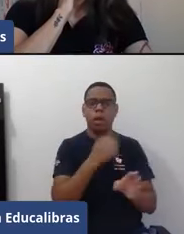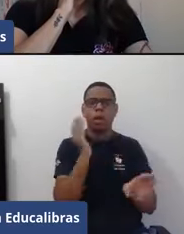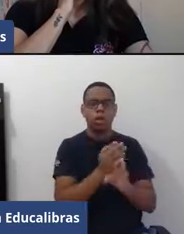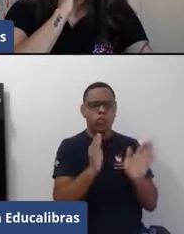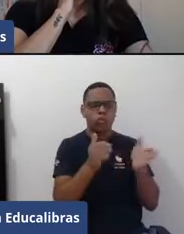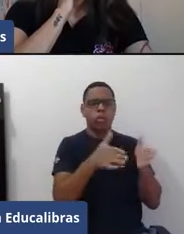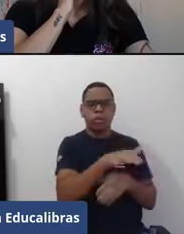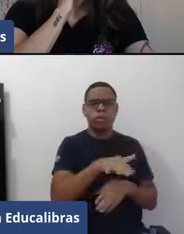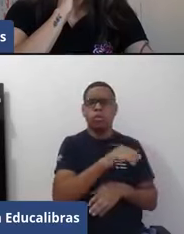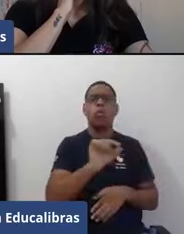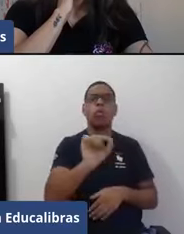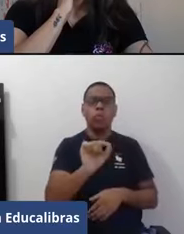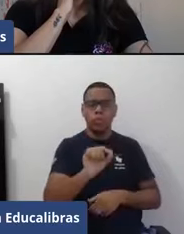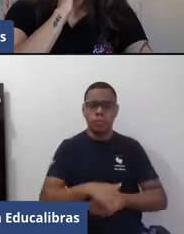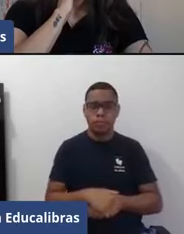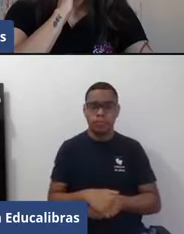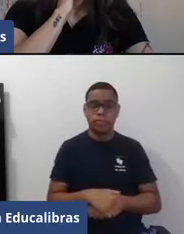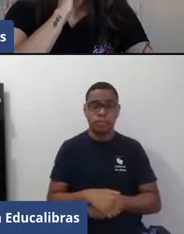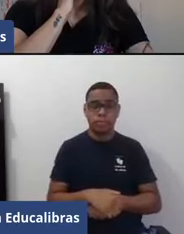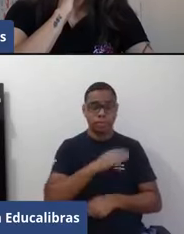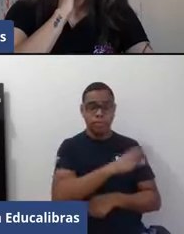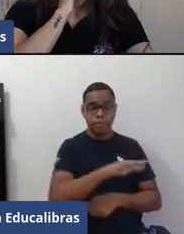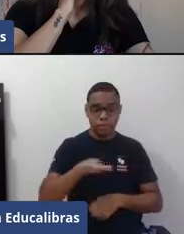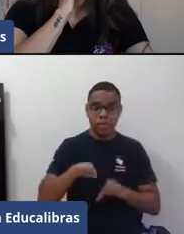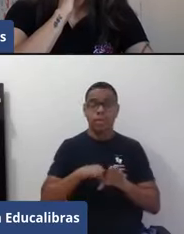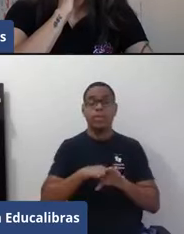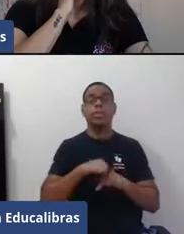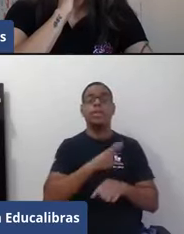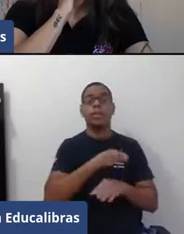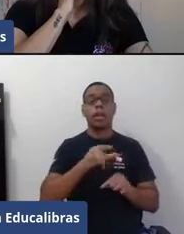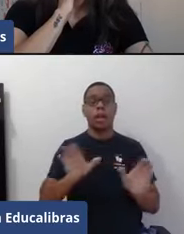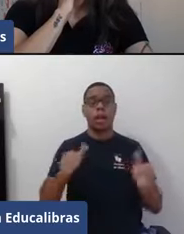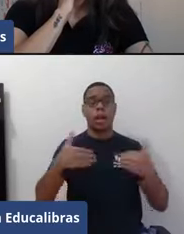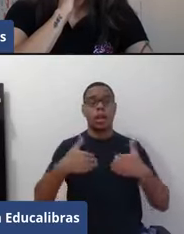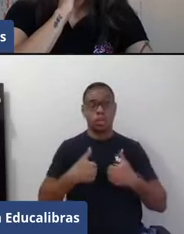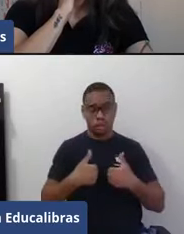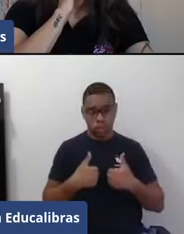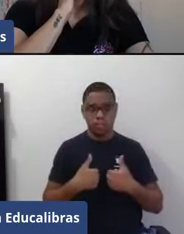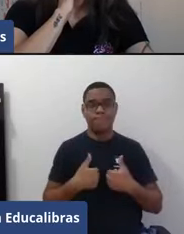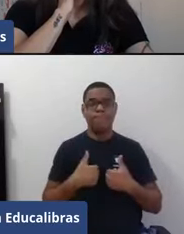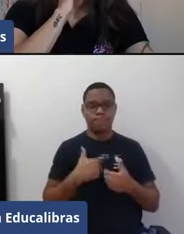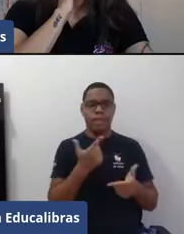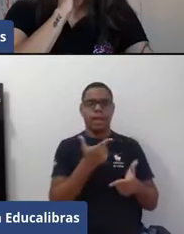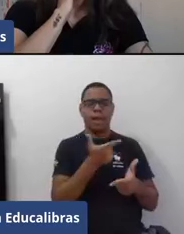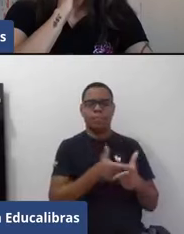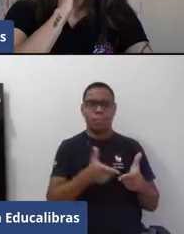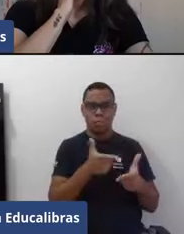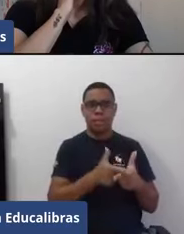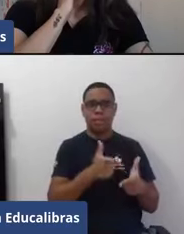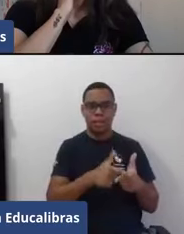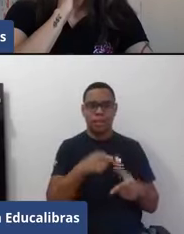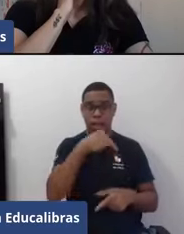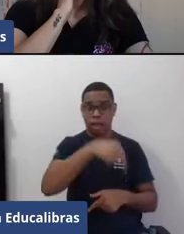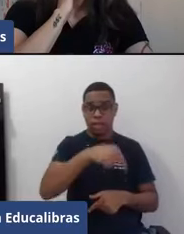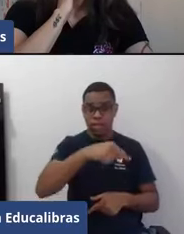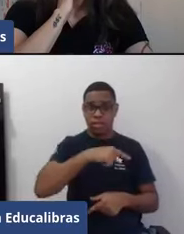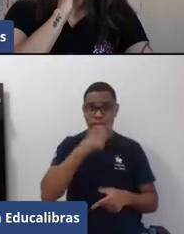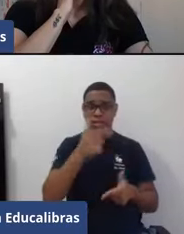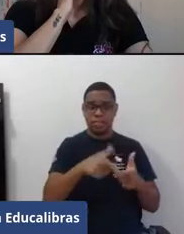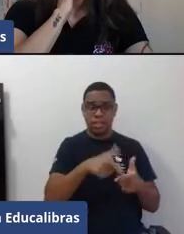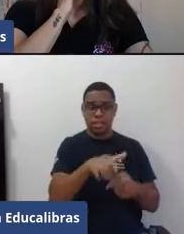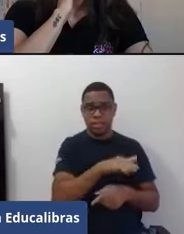que é o que a criança e adolescente com autismo. Então, nós temos muito problema na saúde, aqui referente a isso,